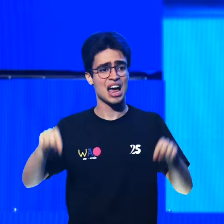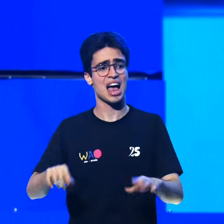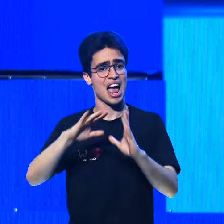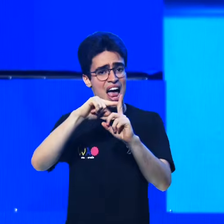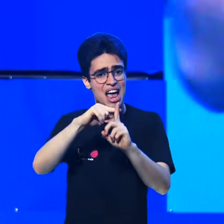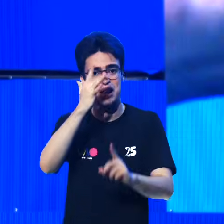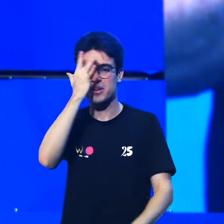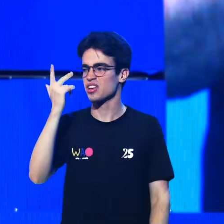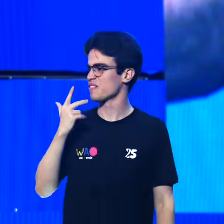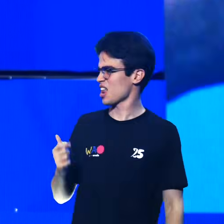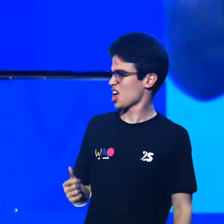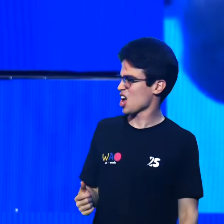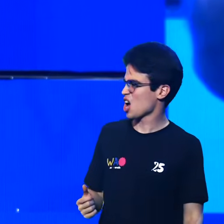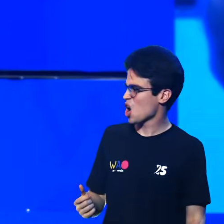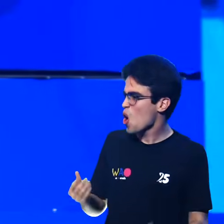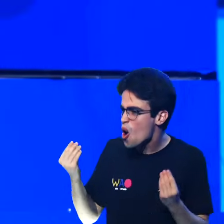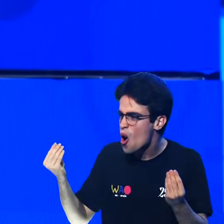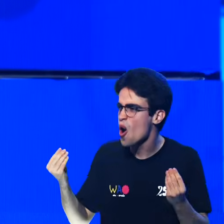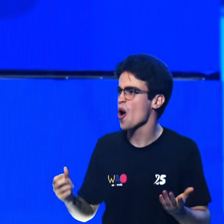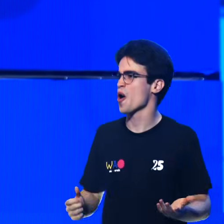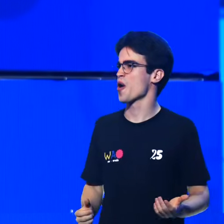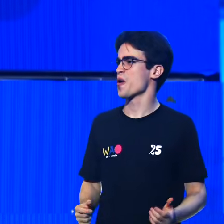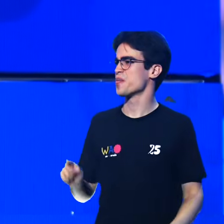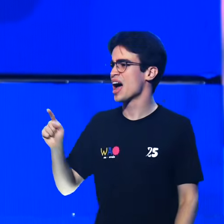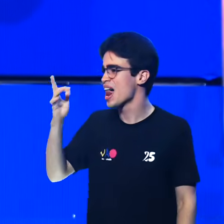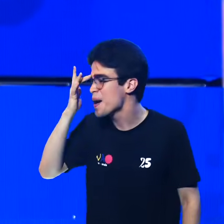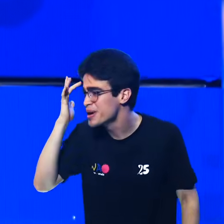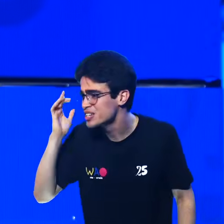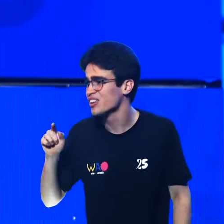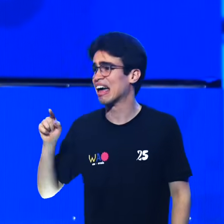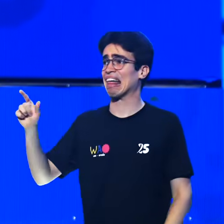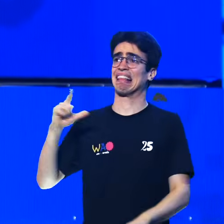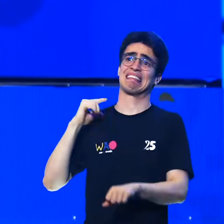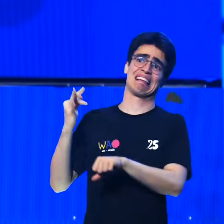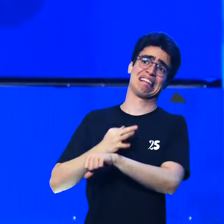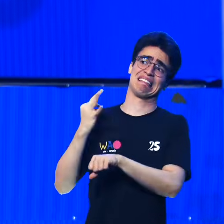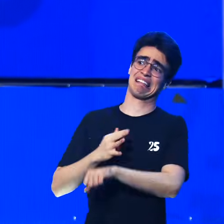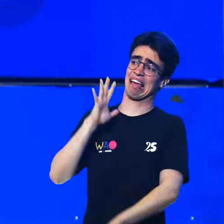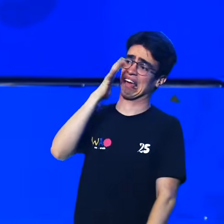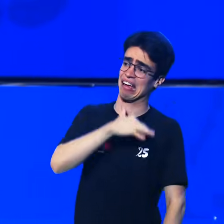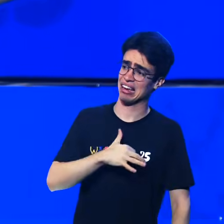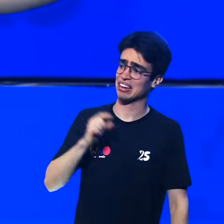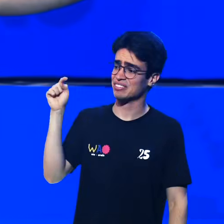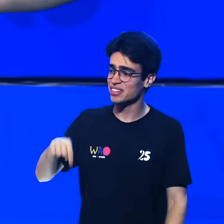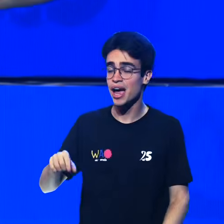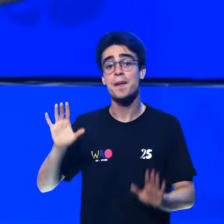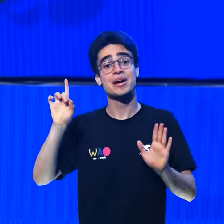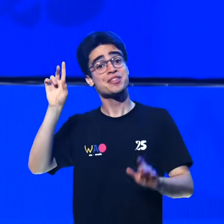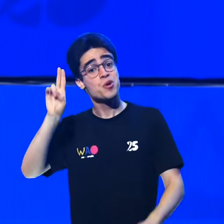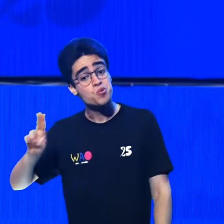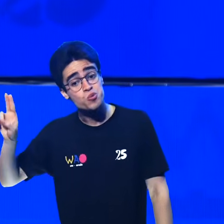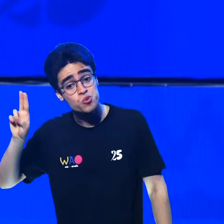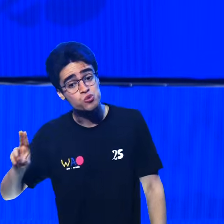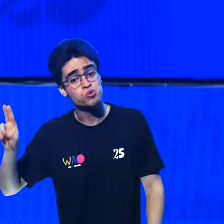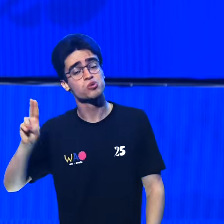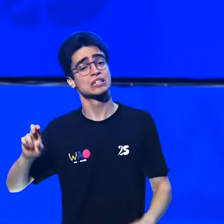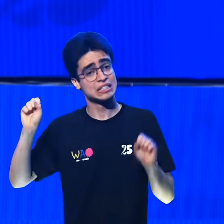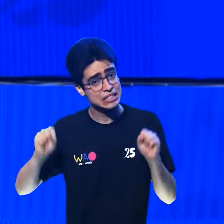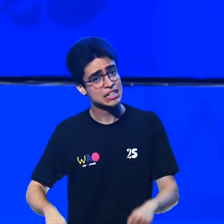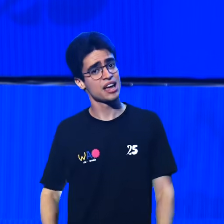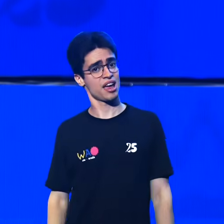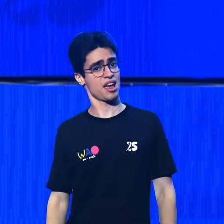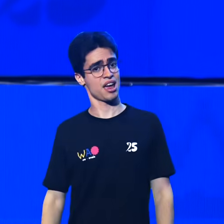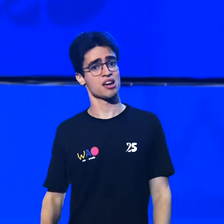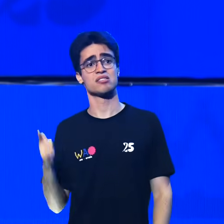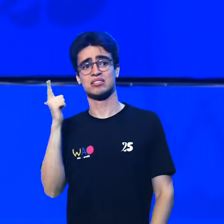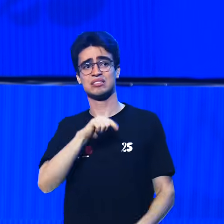gente que vão dizer, não é possível, não é possível que essa pessoa que apronta tanto está aqui, e Deus vai usar essas Ruths para colocar